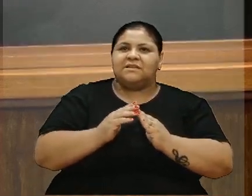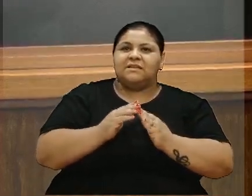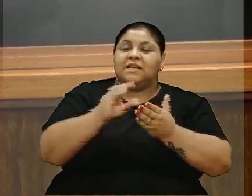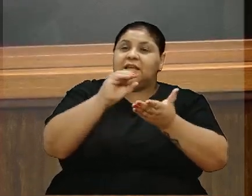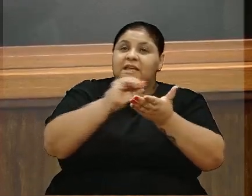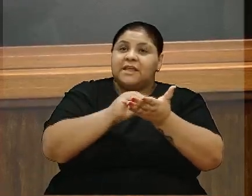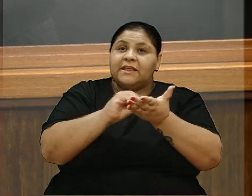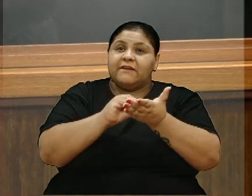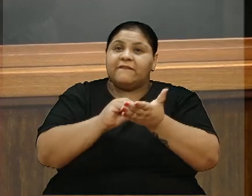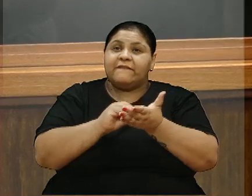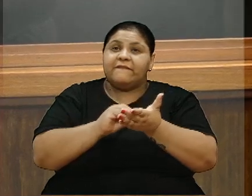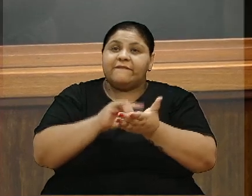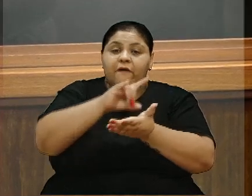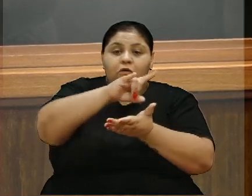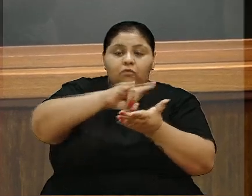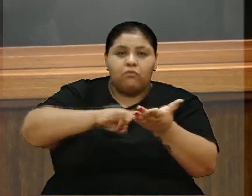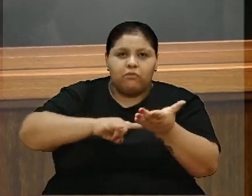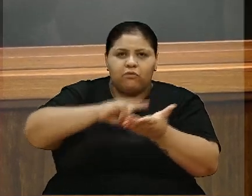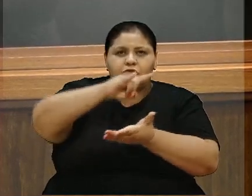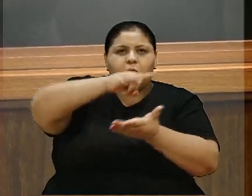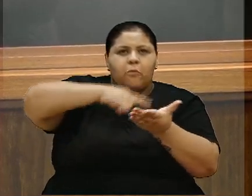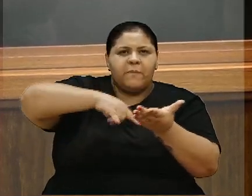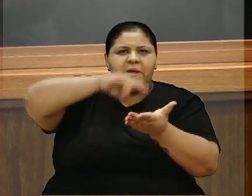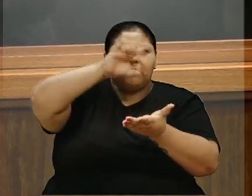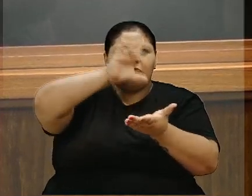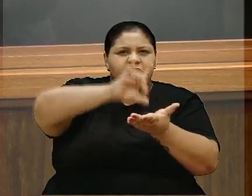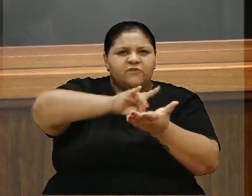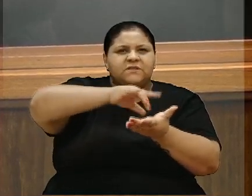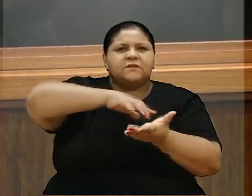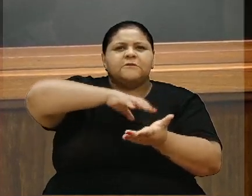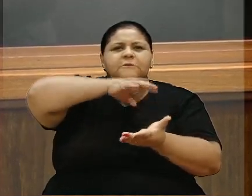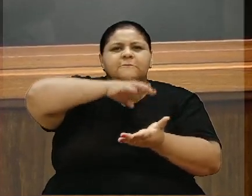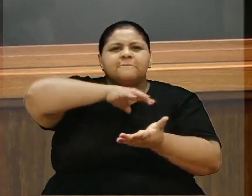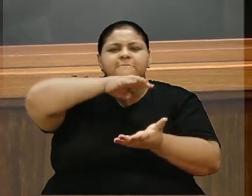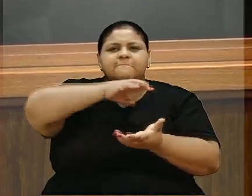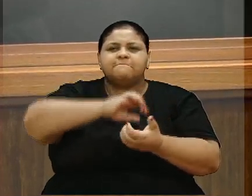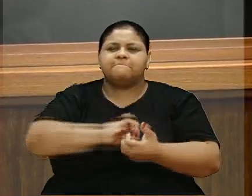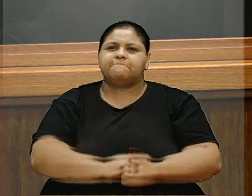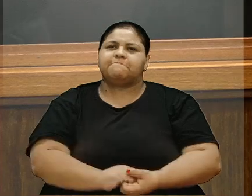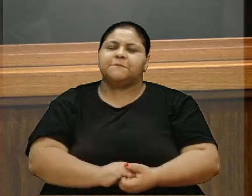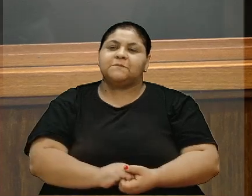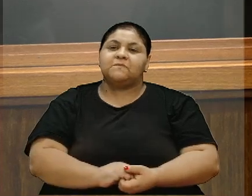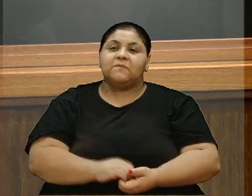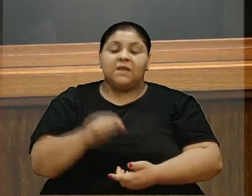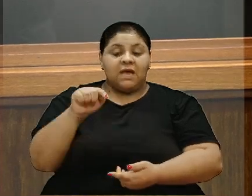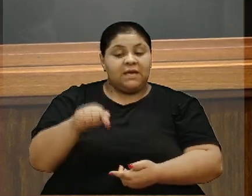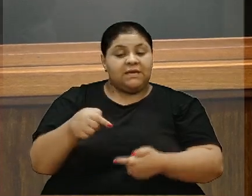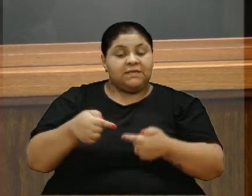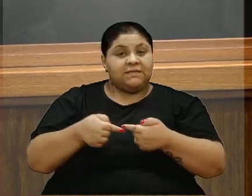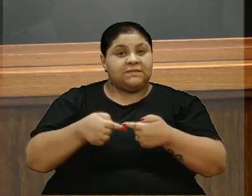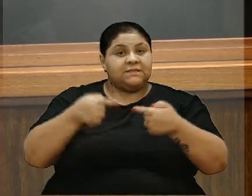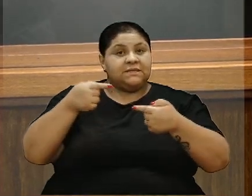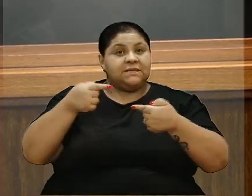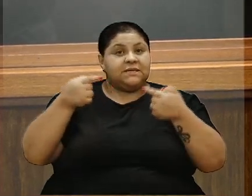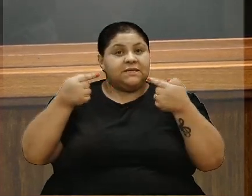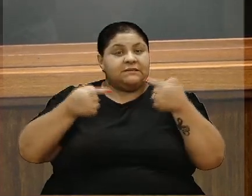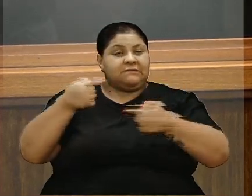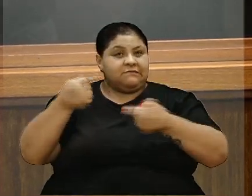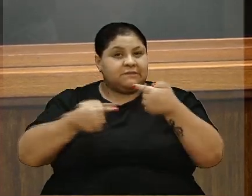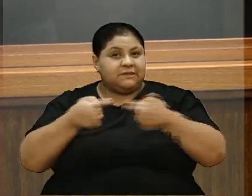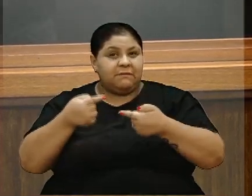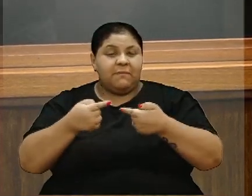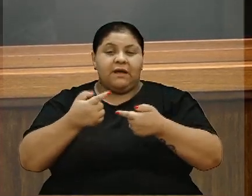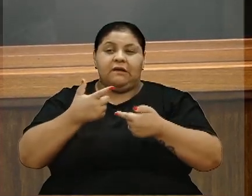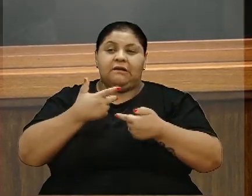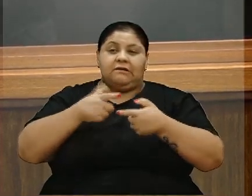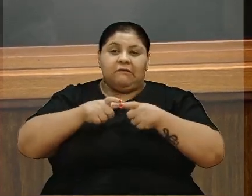regularização. Então, este debate ele é bastante amplo. Quando eu falo de tirar, por exemplo, as pessoas